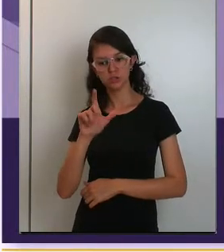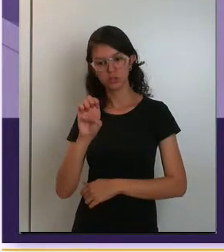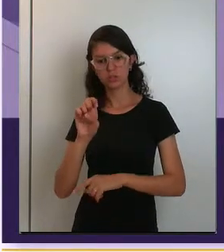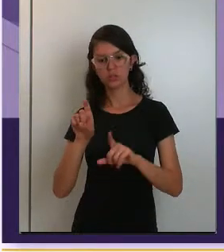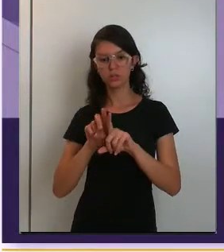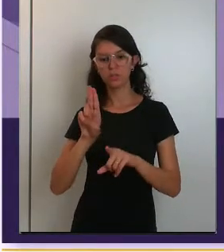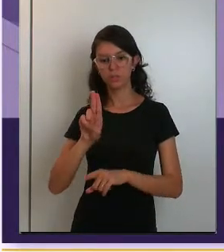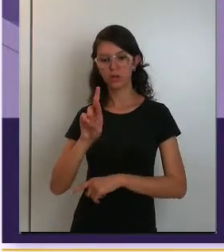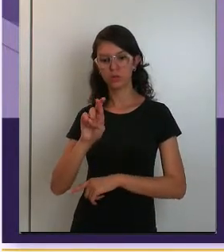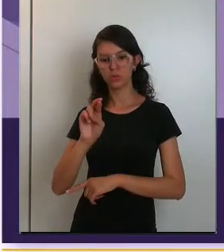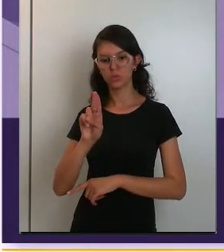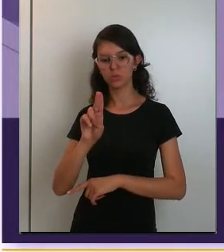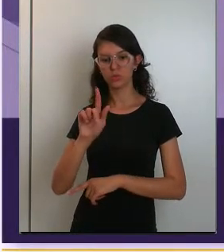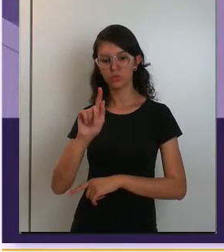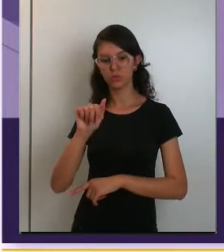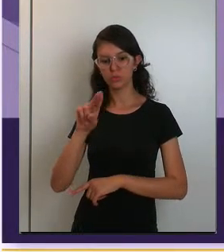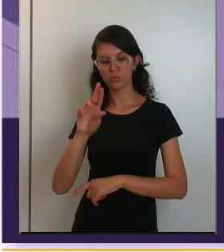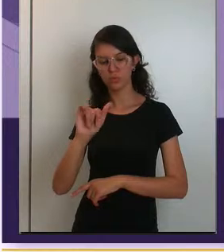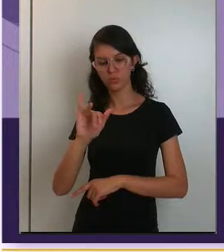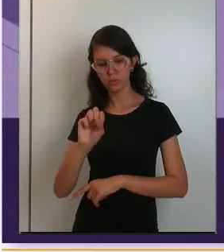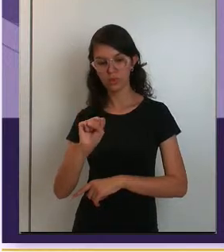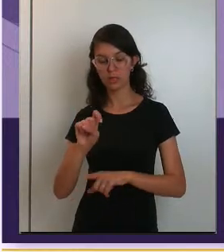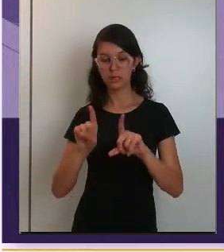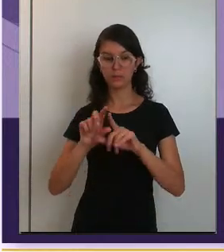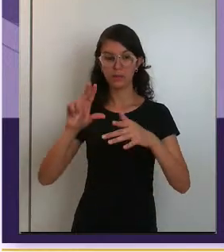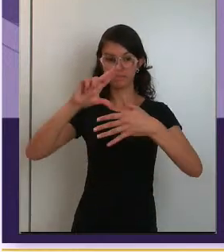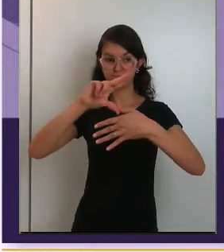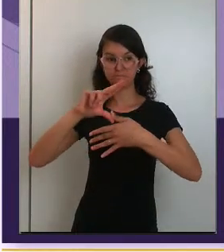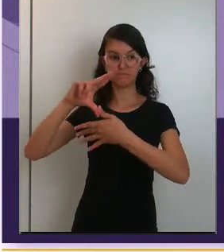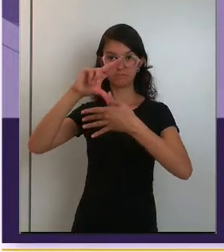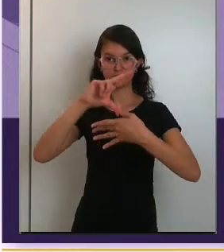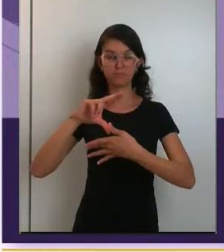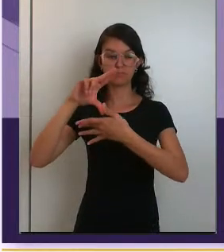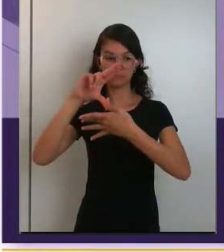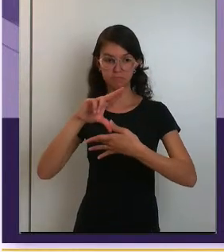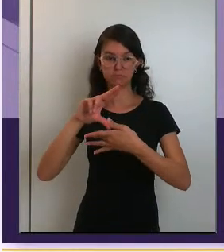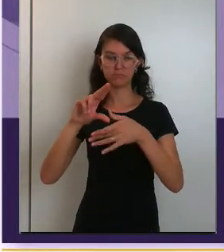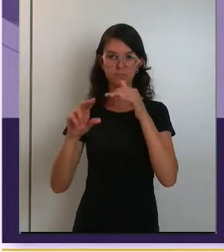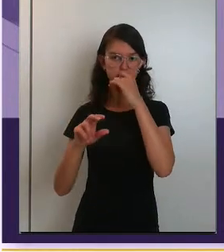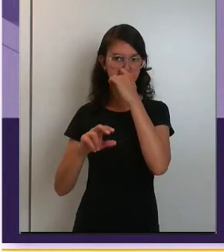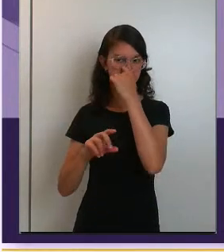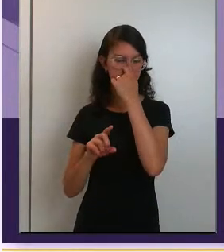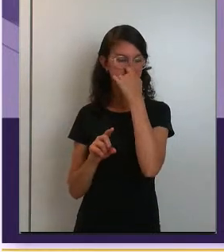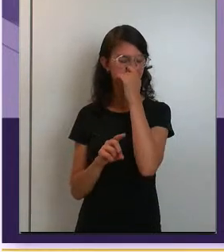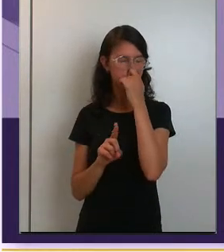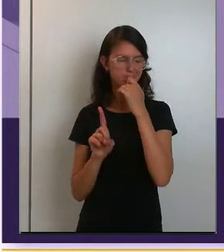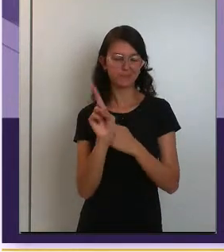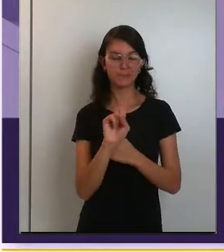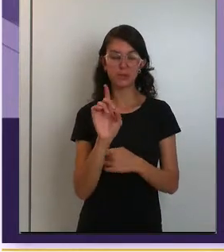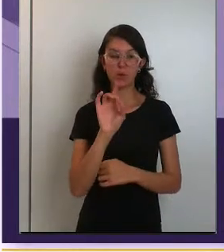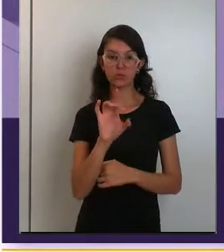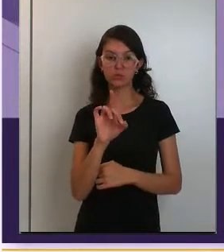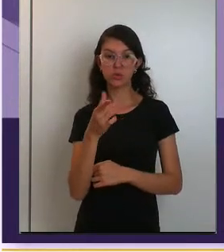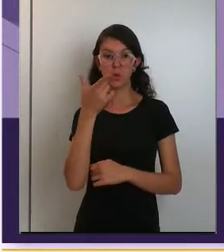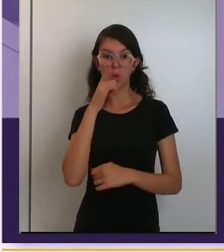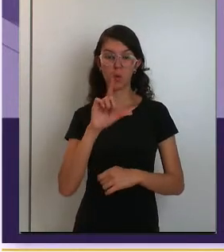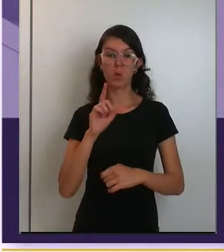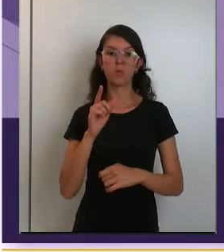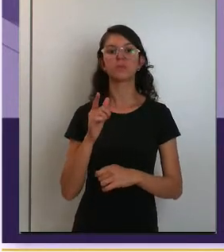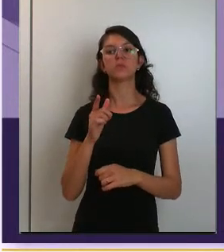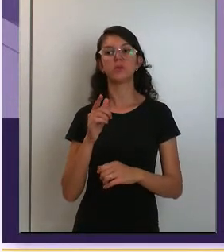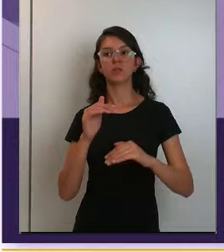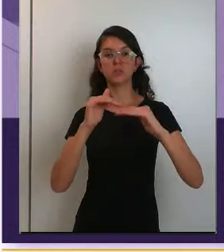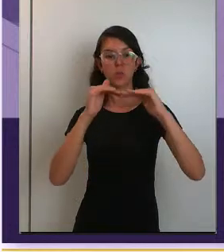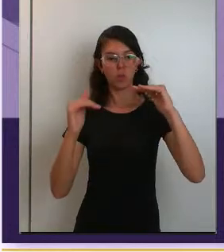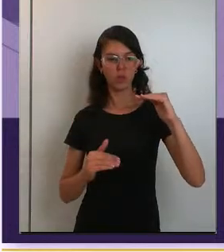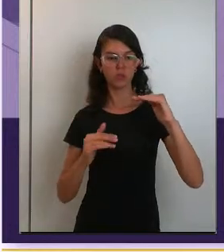uma movimentação muito forte no âmbito da América Latina para a implementação de medidas que não somente se propõem a compensar uma desigualdade de gênero, mas também buscam